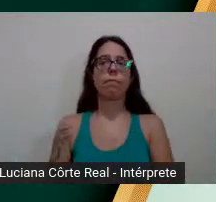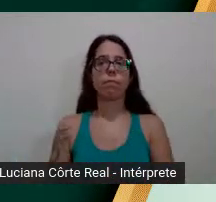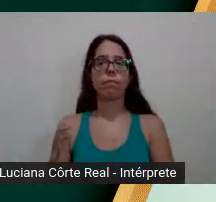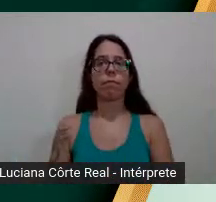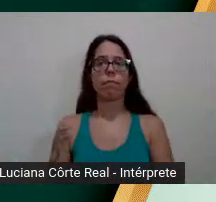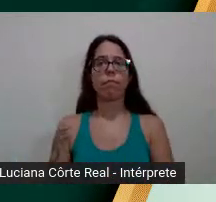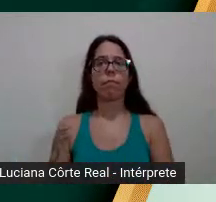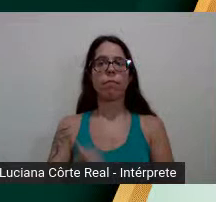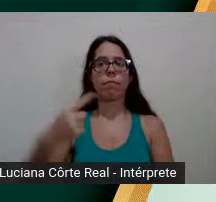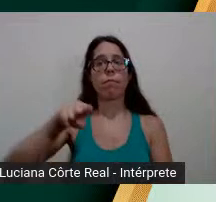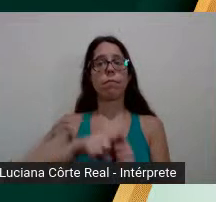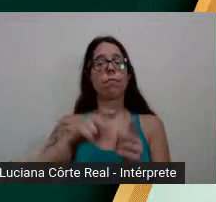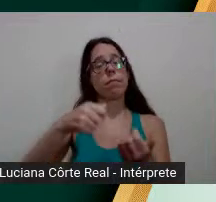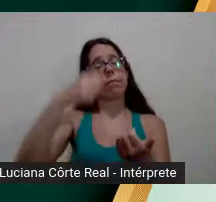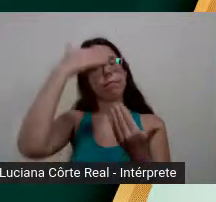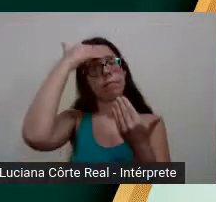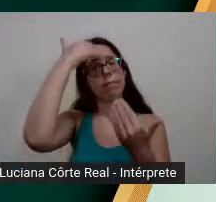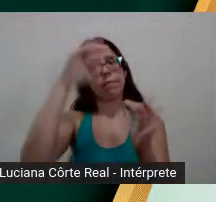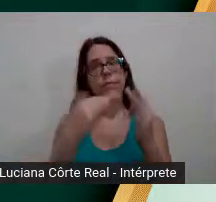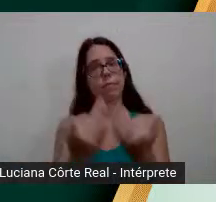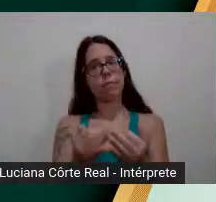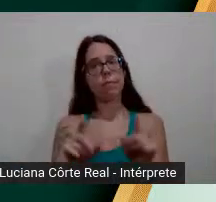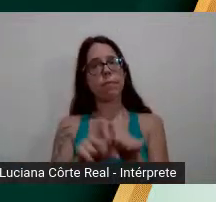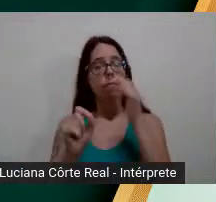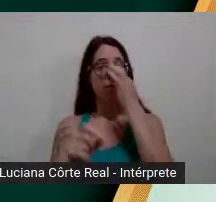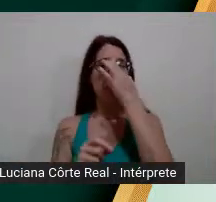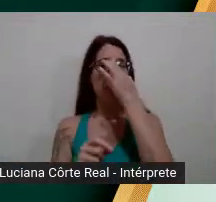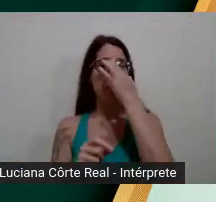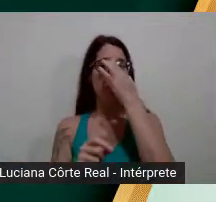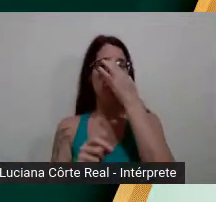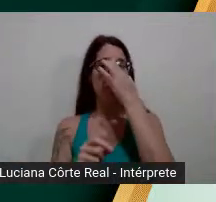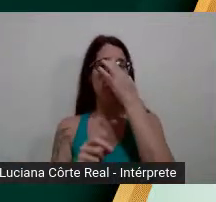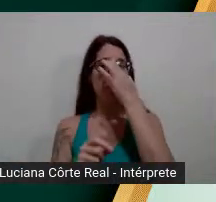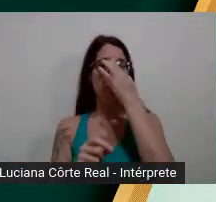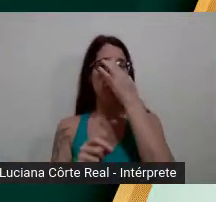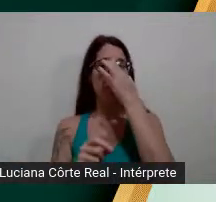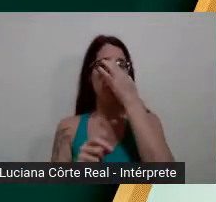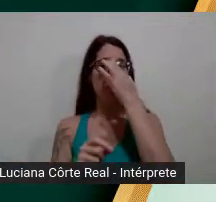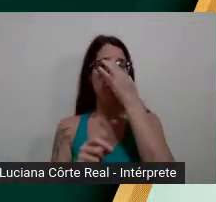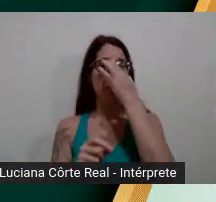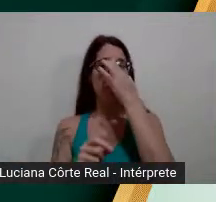Sejam gratos aos familiares, àqueles professores mais amigos,